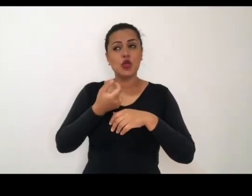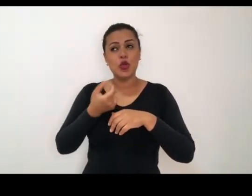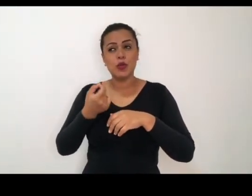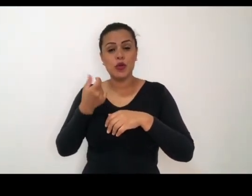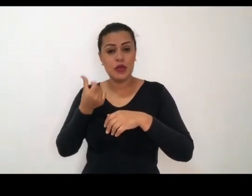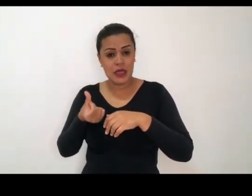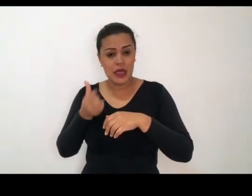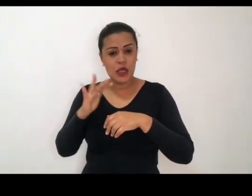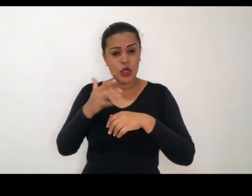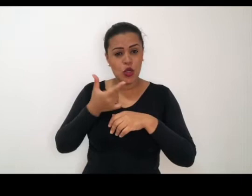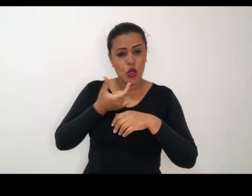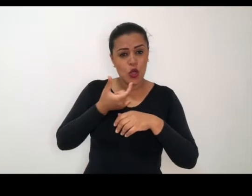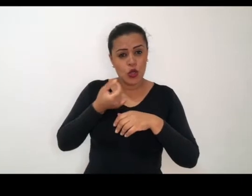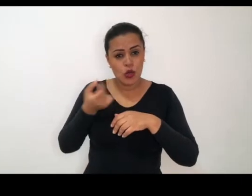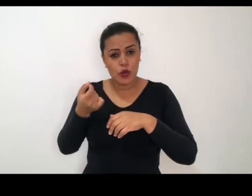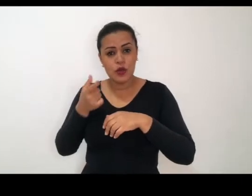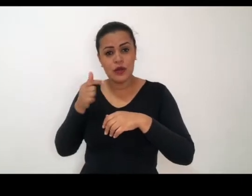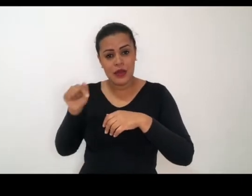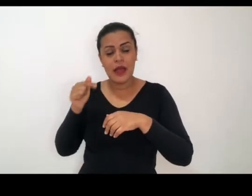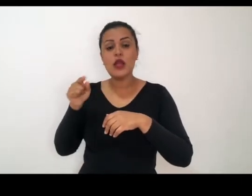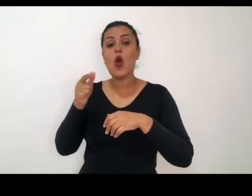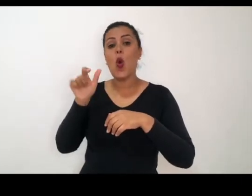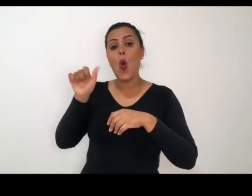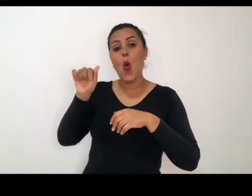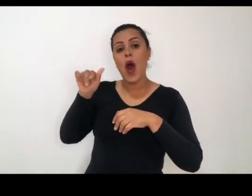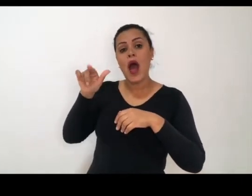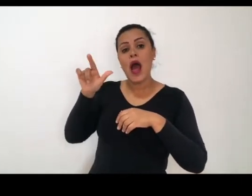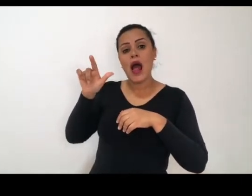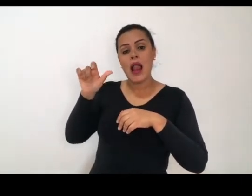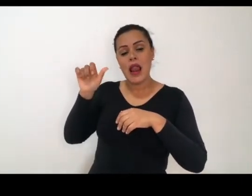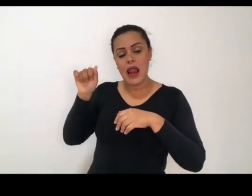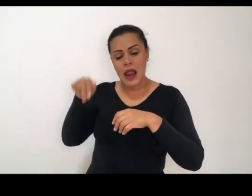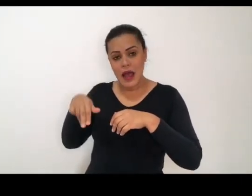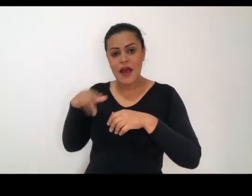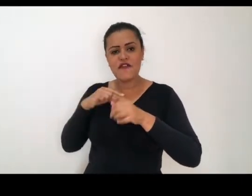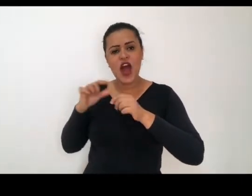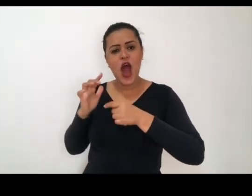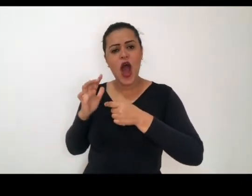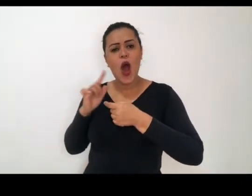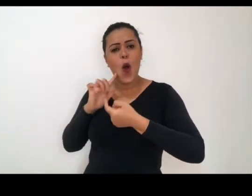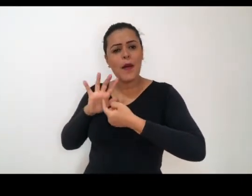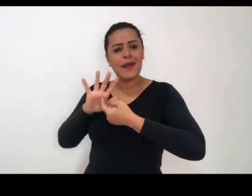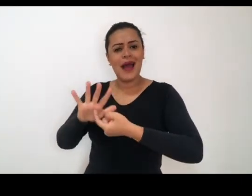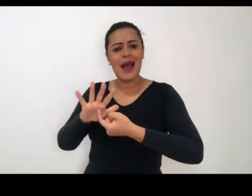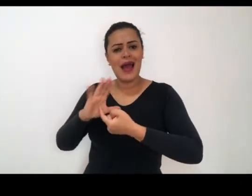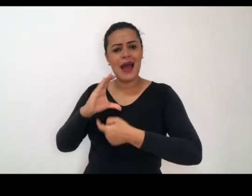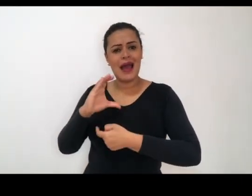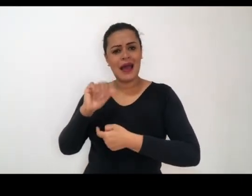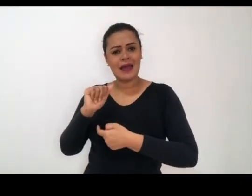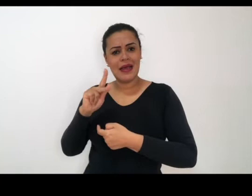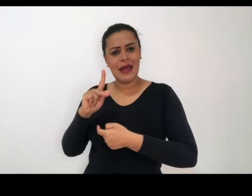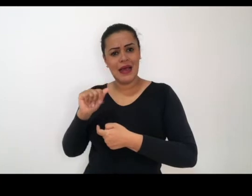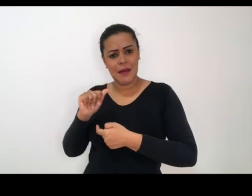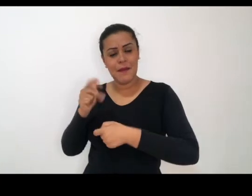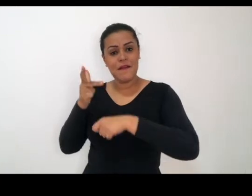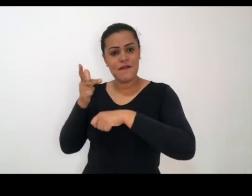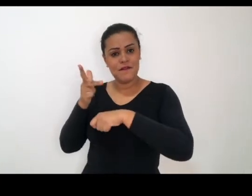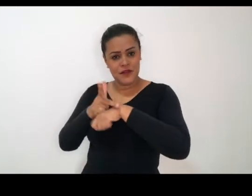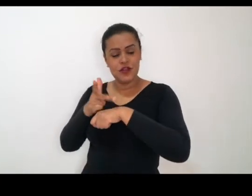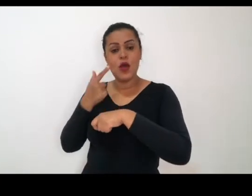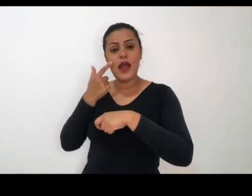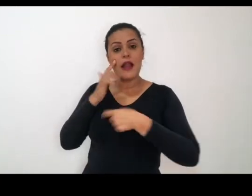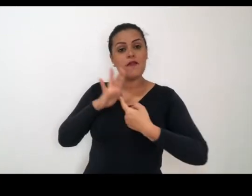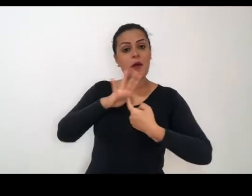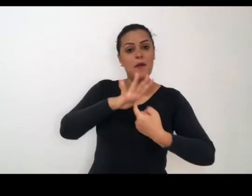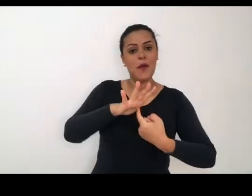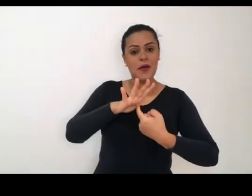chamava Cata Vídeo. Então foi ali onde eu pude também, ele fez uma mostra de videodanças na mostra Cata Vídeo, e eu